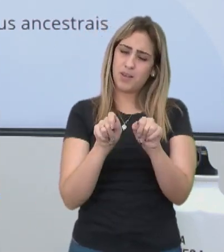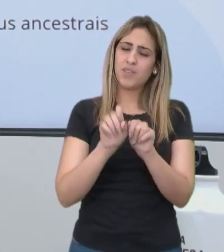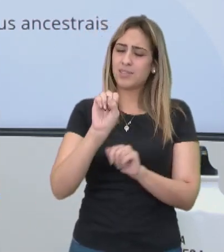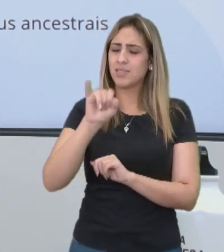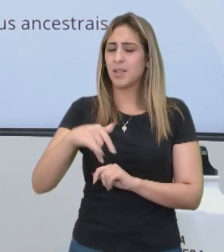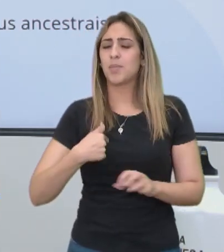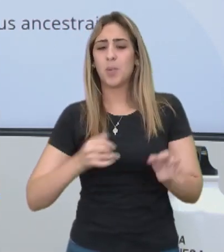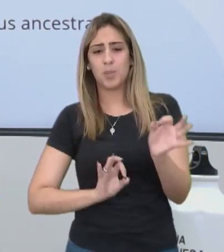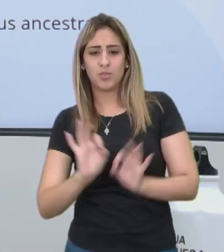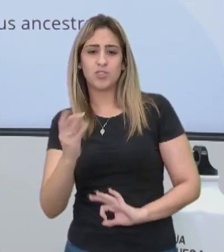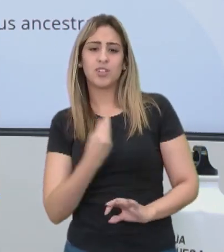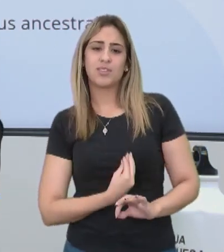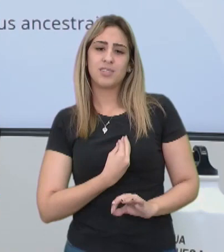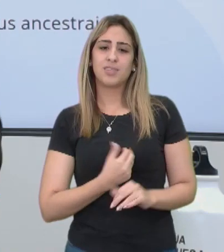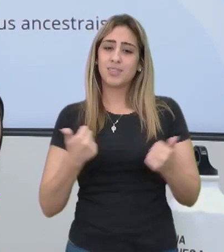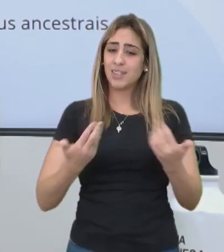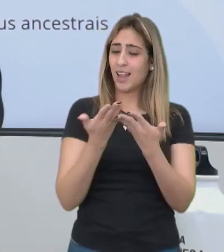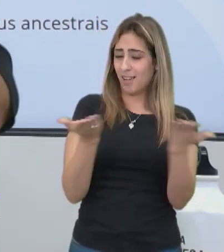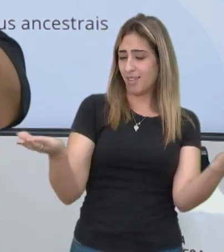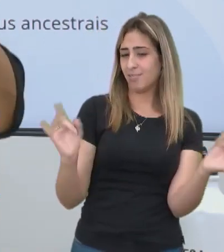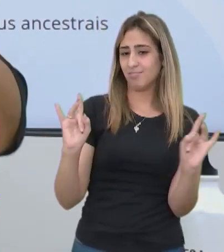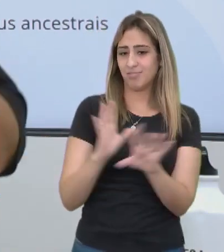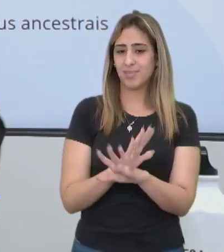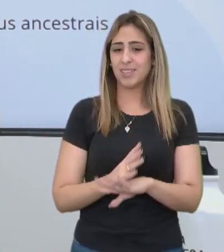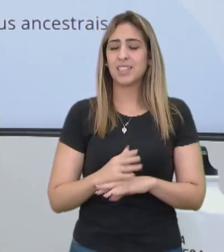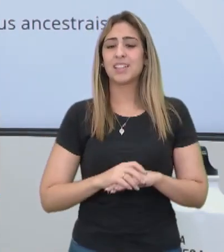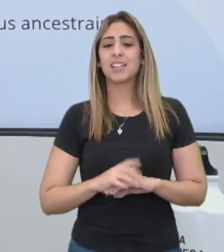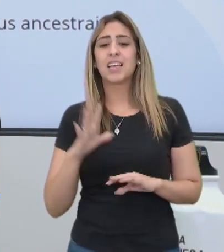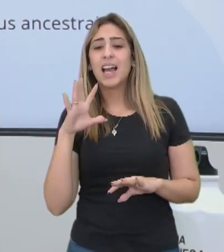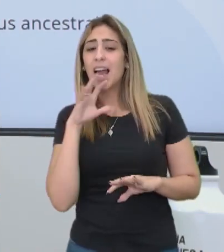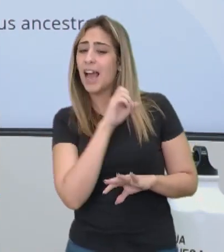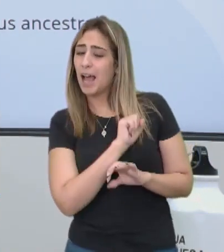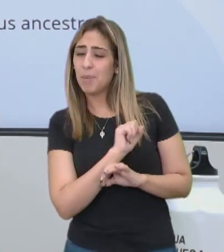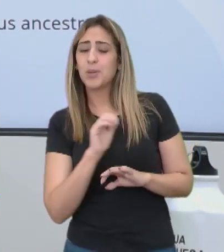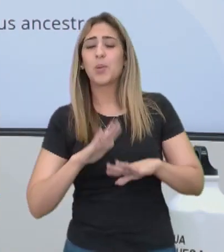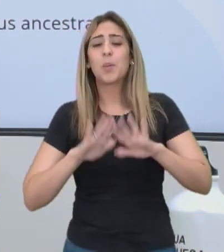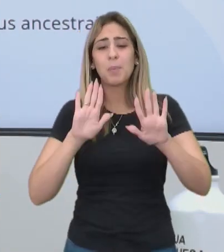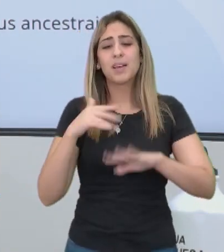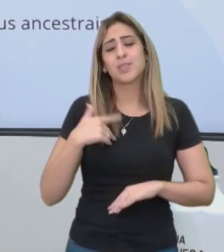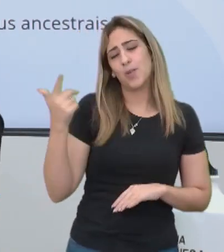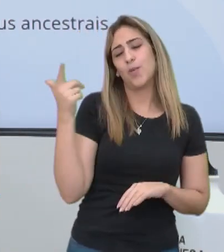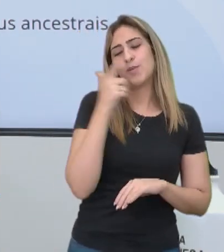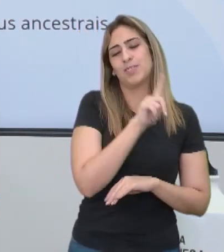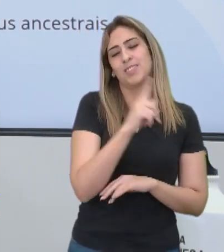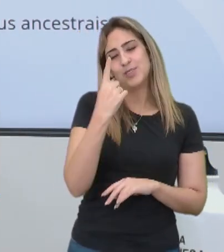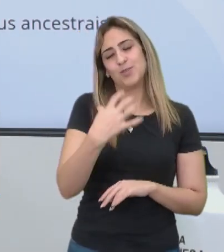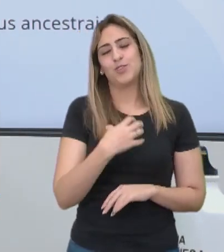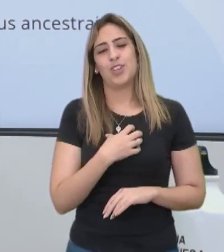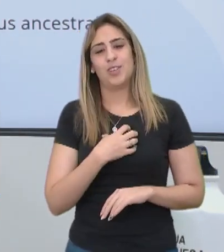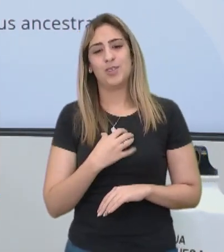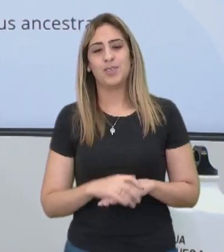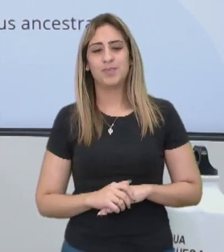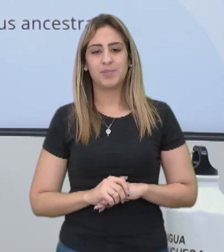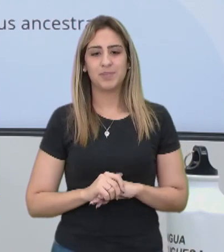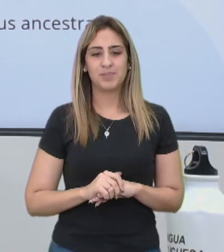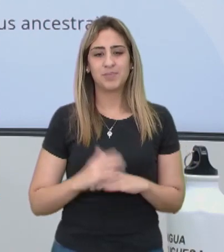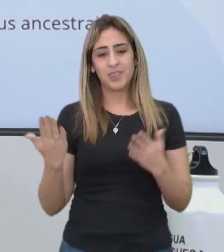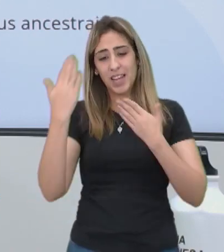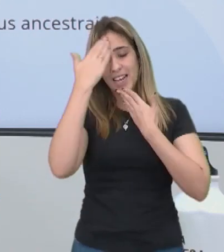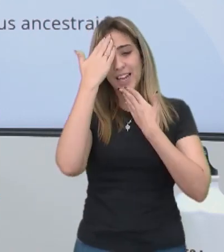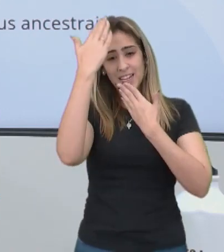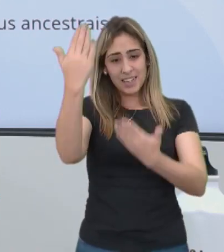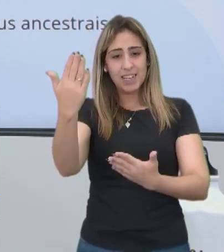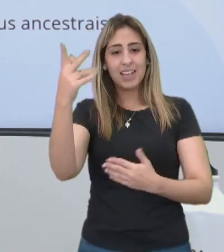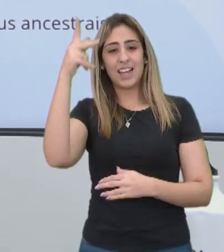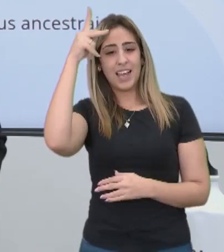Meu projeto de vida está aí, sendo lapidado, mas eu consegui, de alguma maneira. Então, assim, agradeço